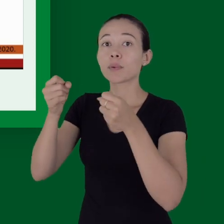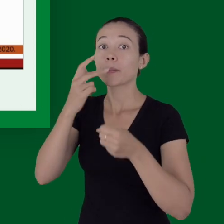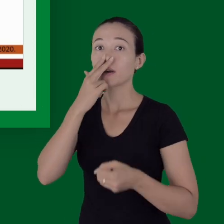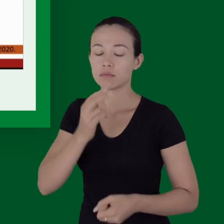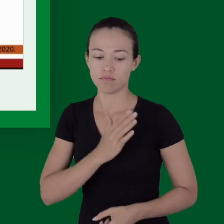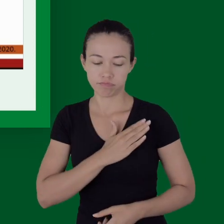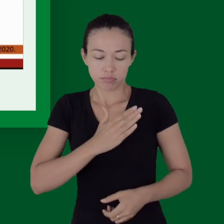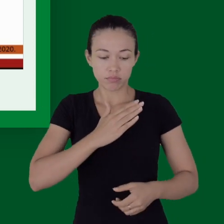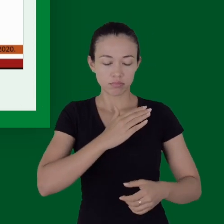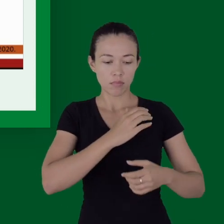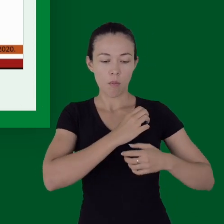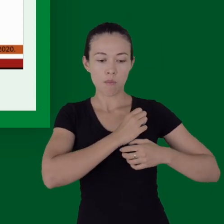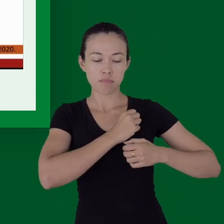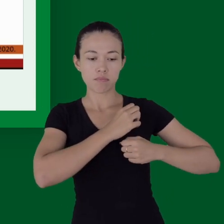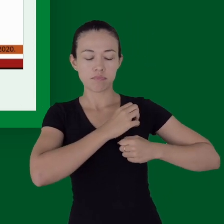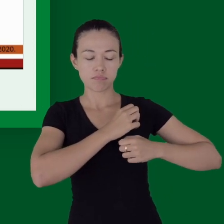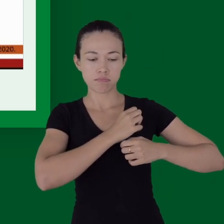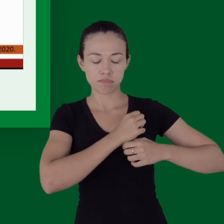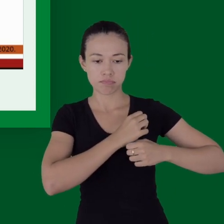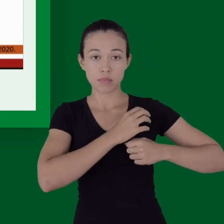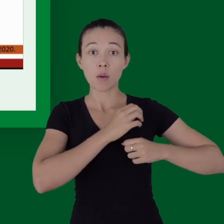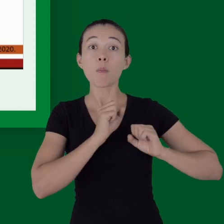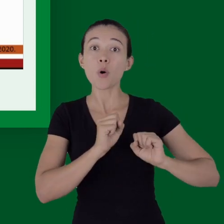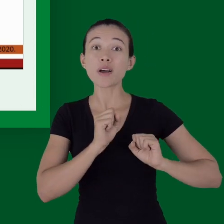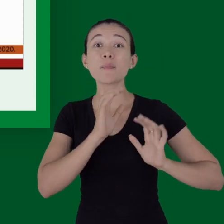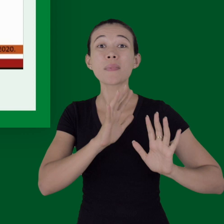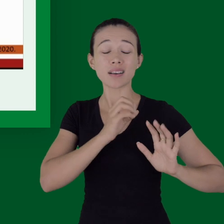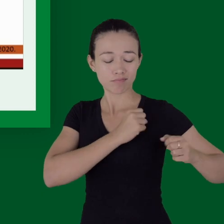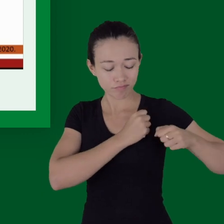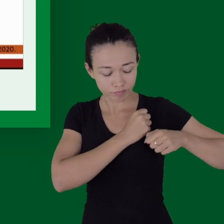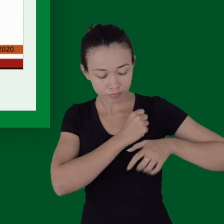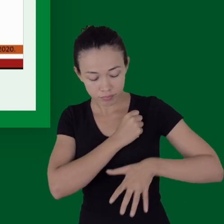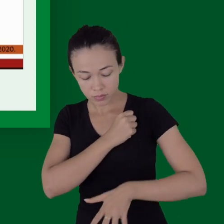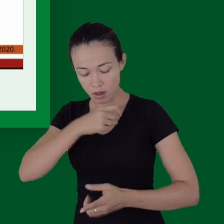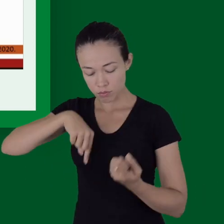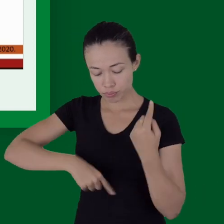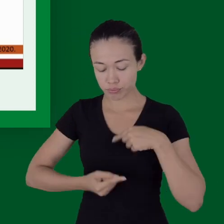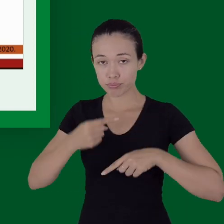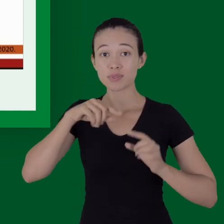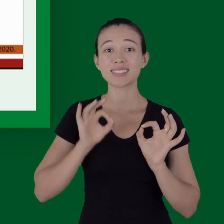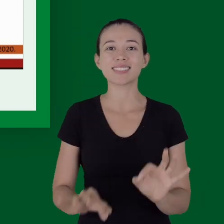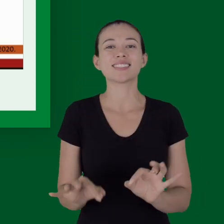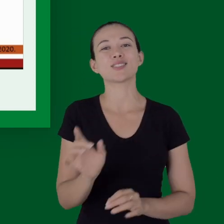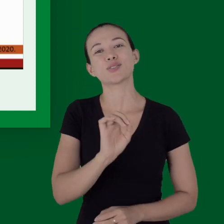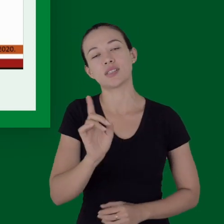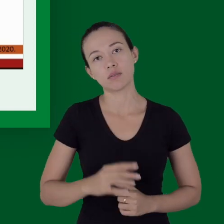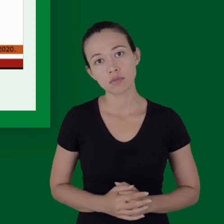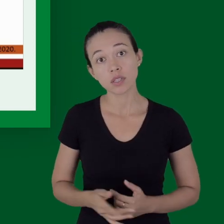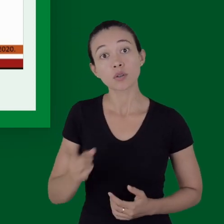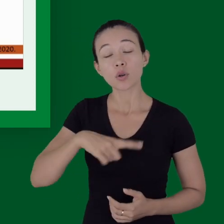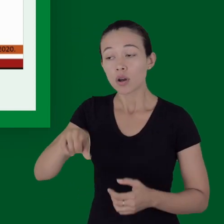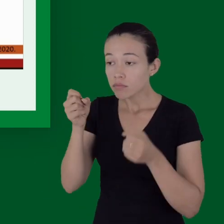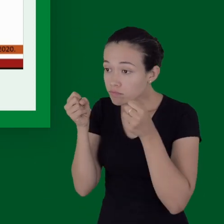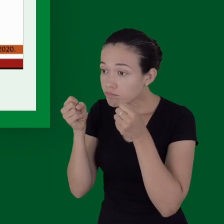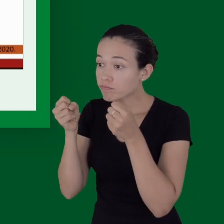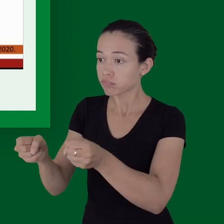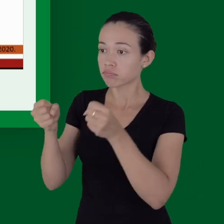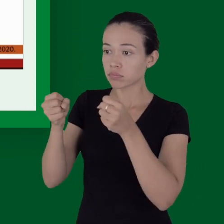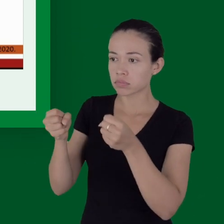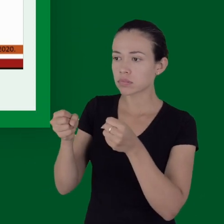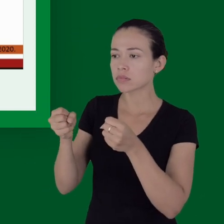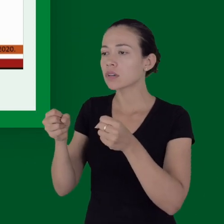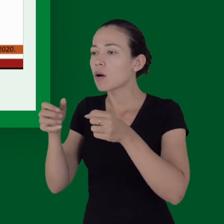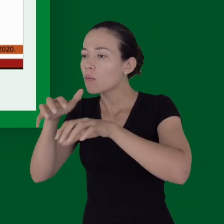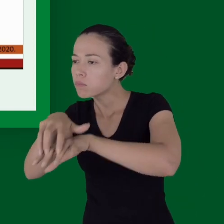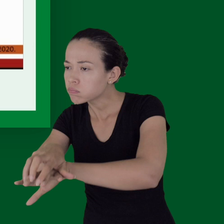a gente dá um reset no coração. E muitas vezes o coração pode voltar sem um débito cardíaco efetivo. Então a gente choca, 2